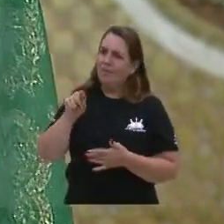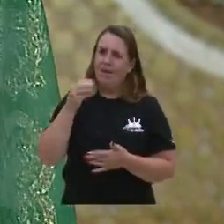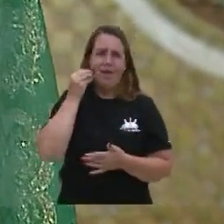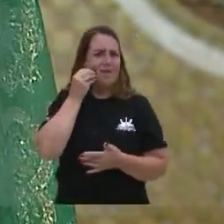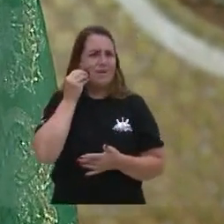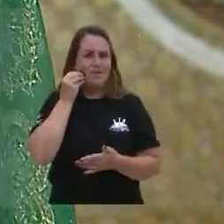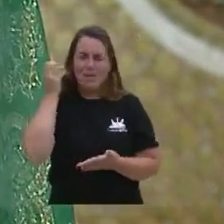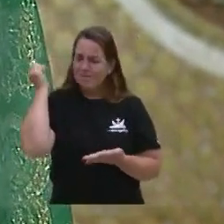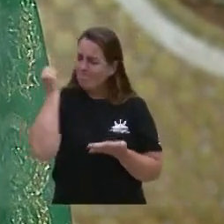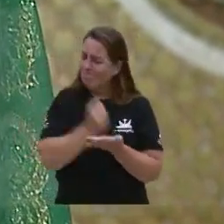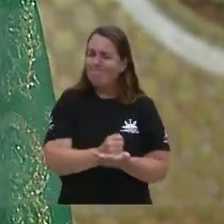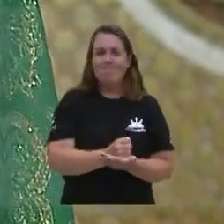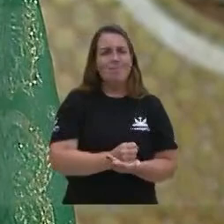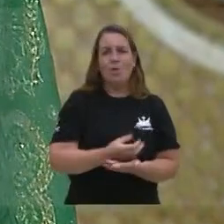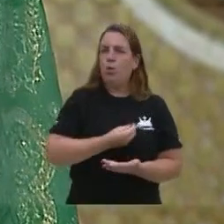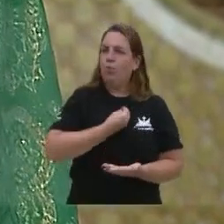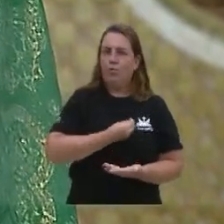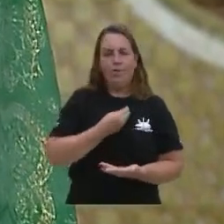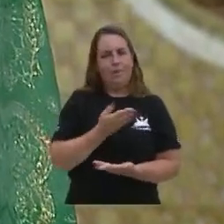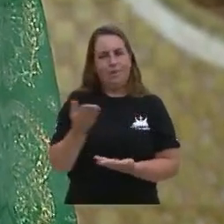experiência marcou a vida deles,